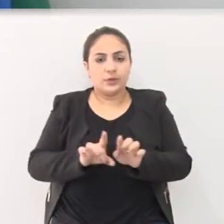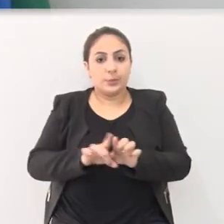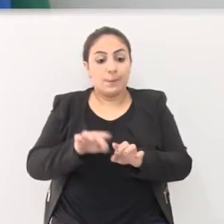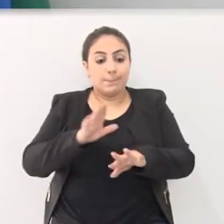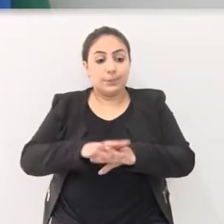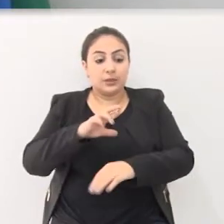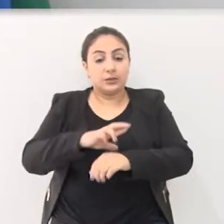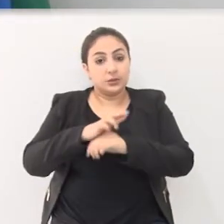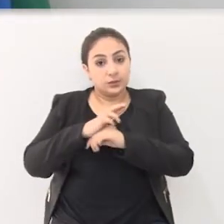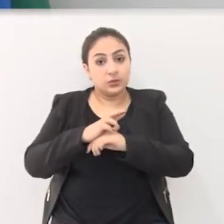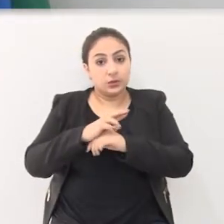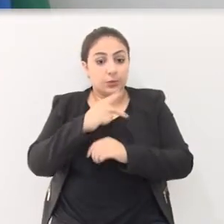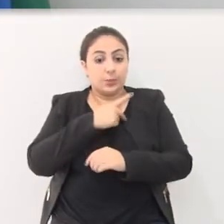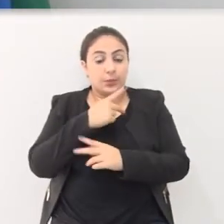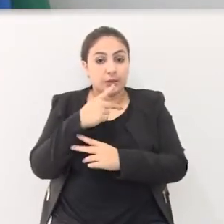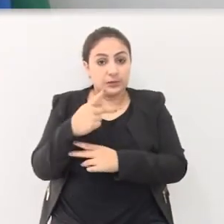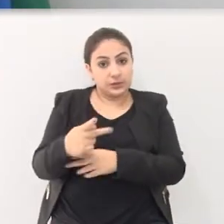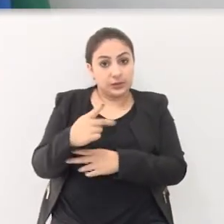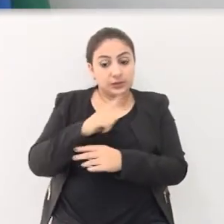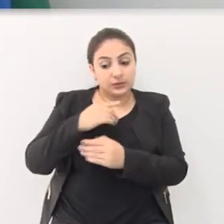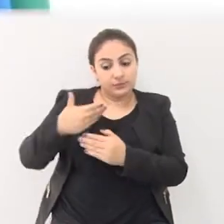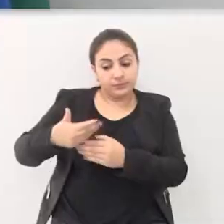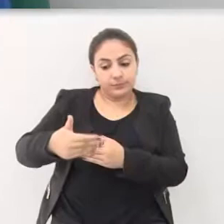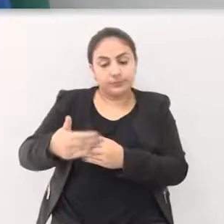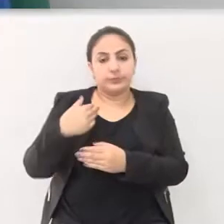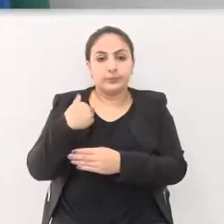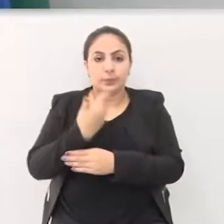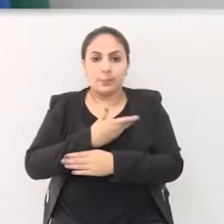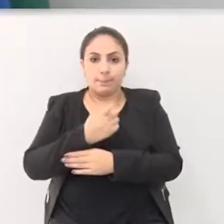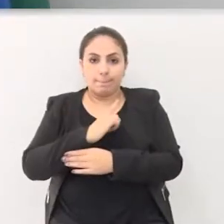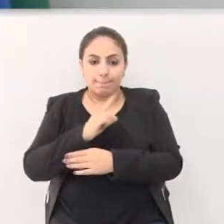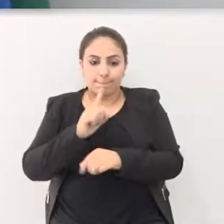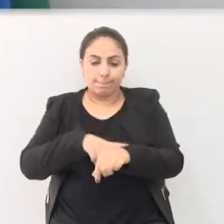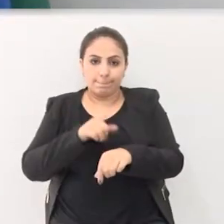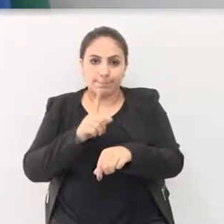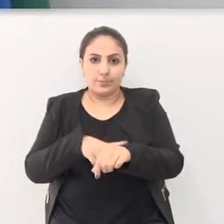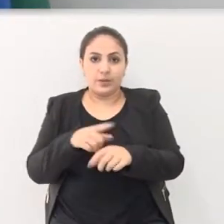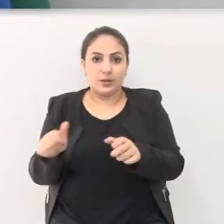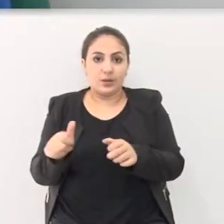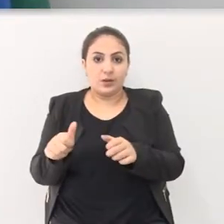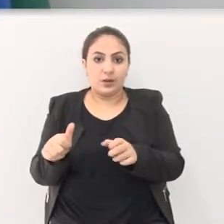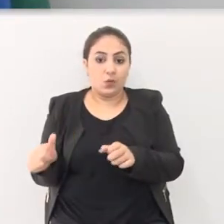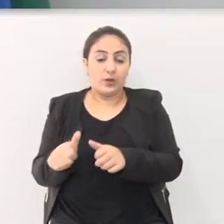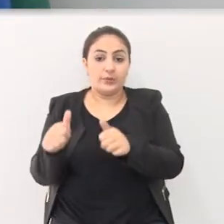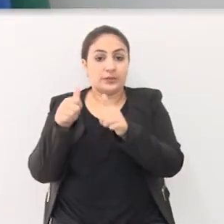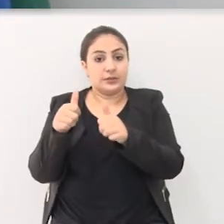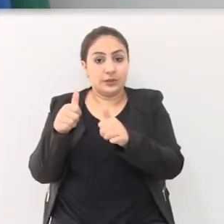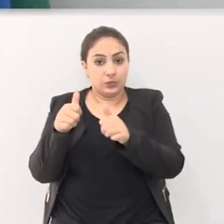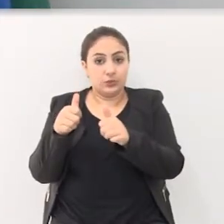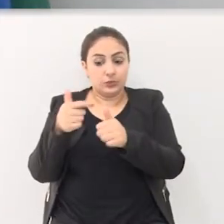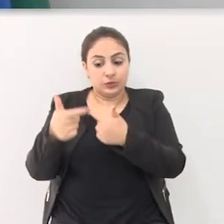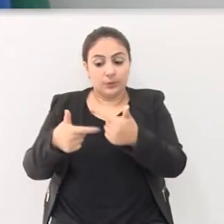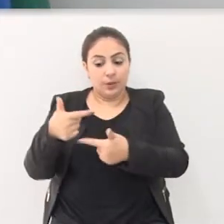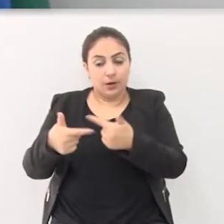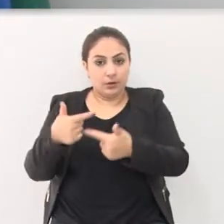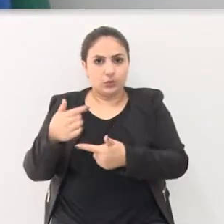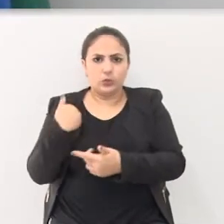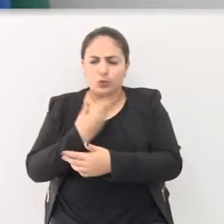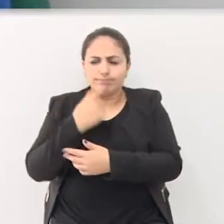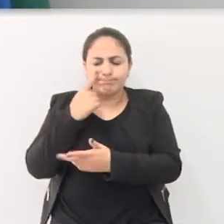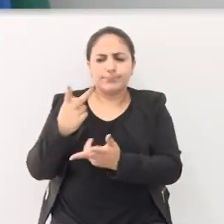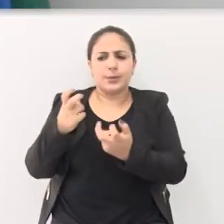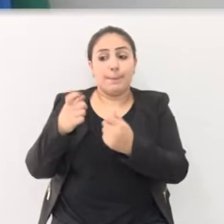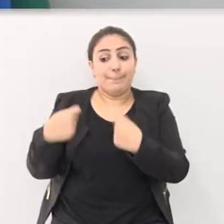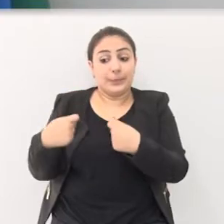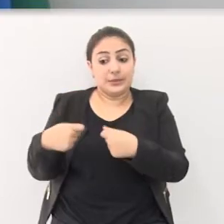dar um assessoramento mais seguro aos presidentes que virão pela frente. A gente vive num momento de qualificação do mercado, nós olhamos que as pessoas têm